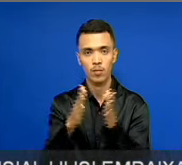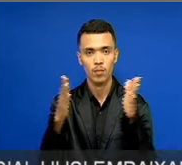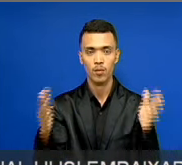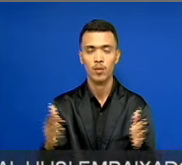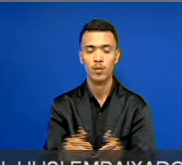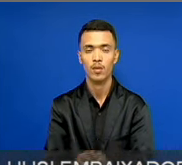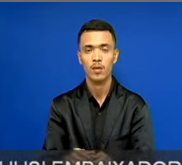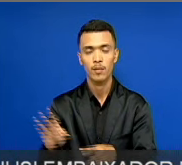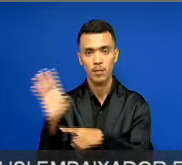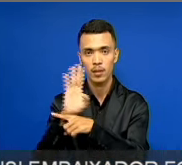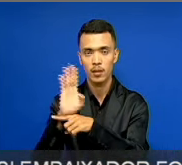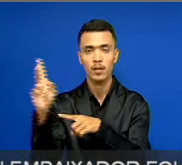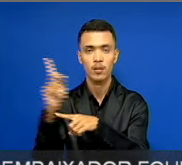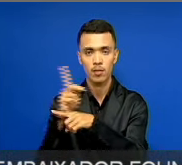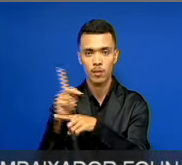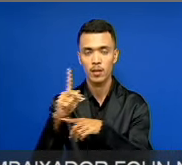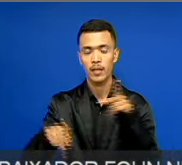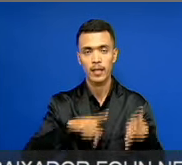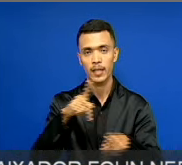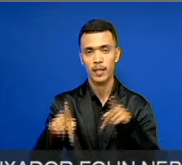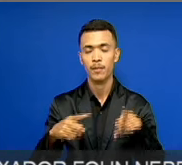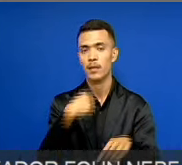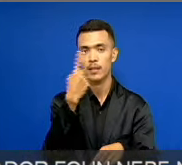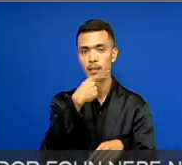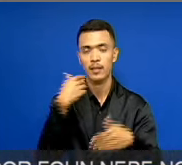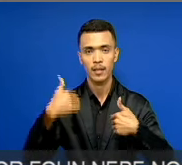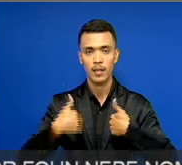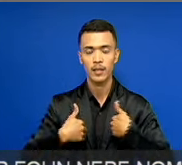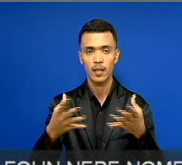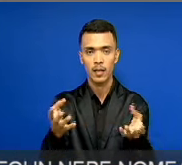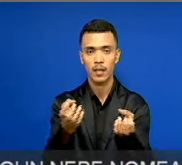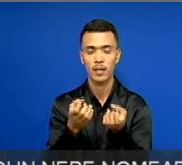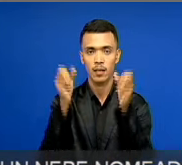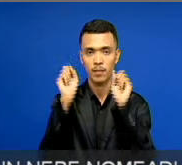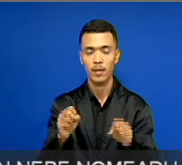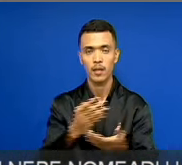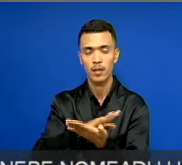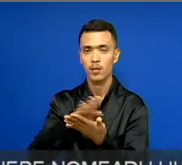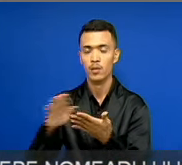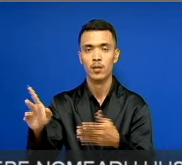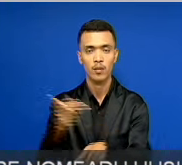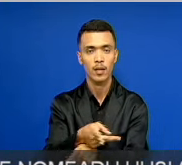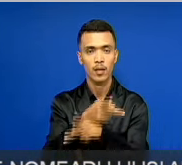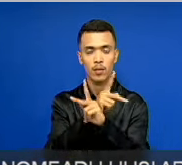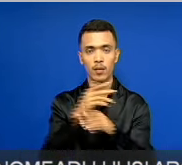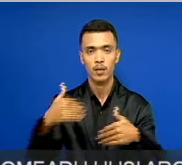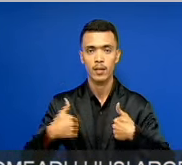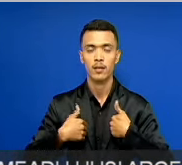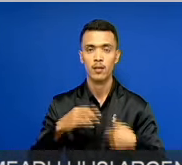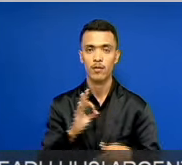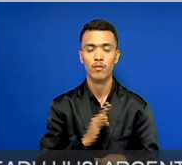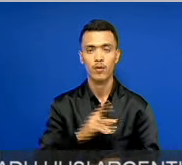investimento comercial ne atu cidadão se cede iha interesse belesosa ka aluga uma iha fulolo.